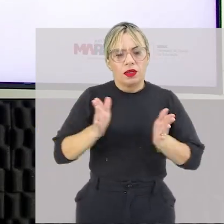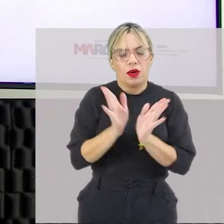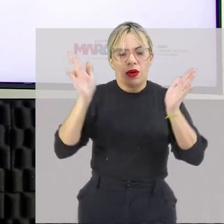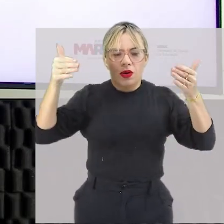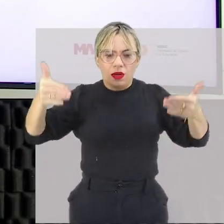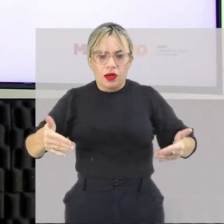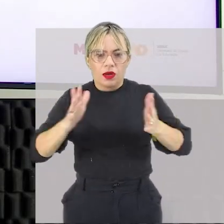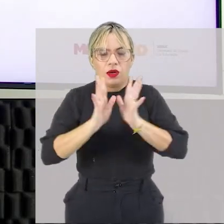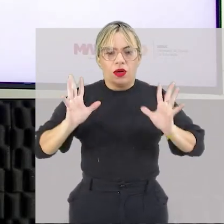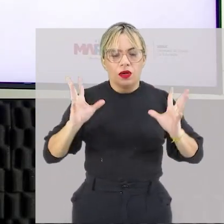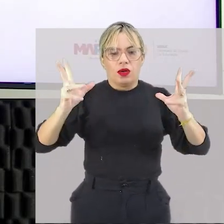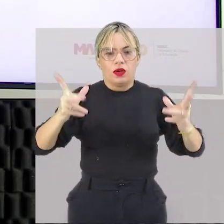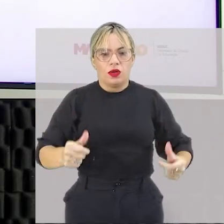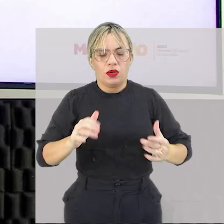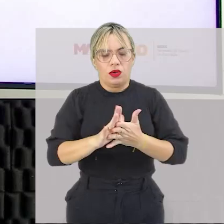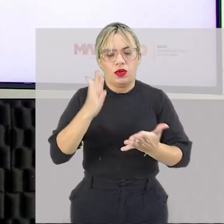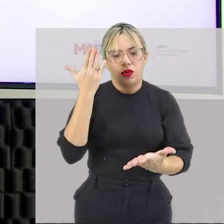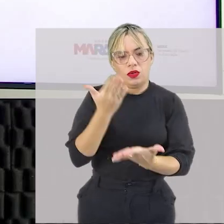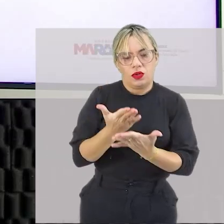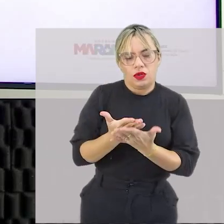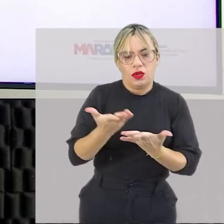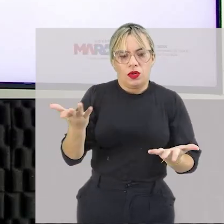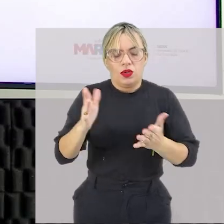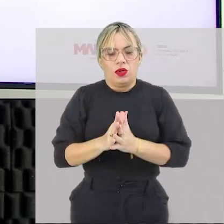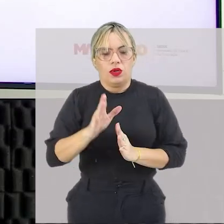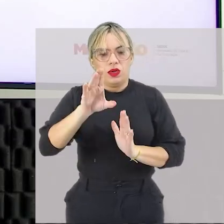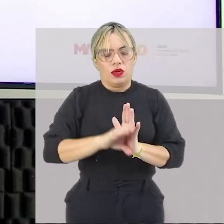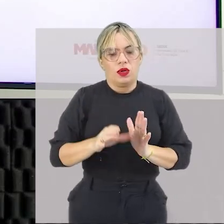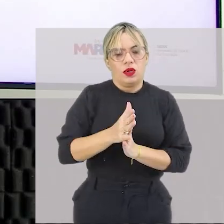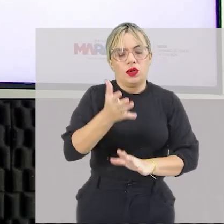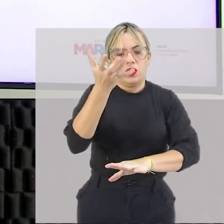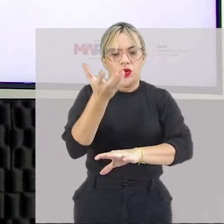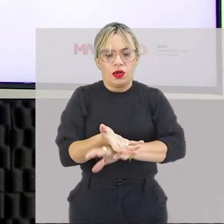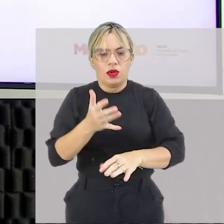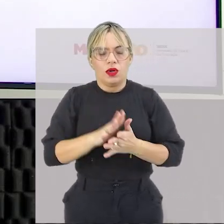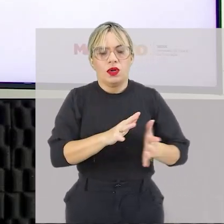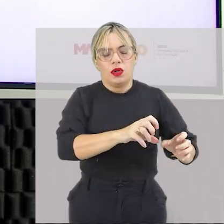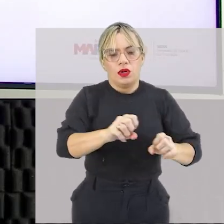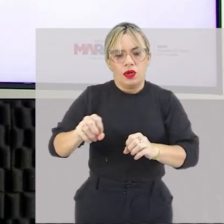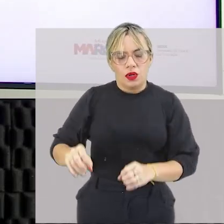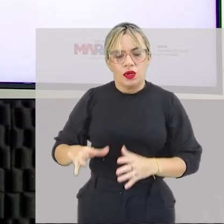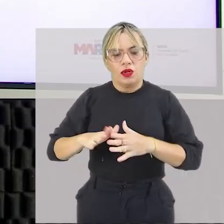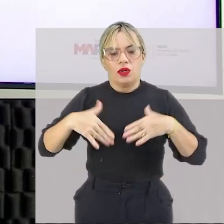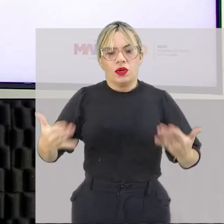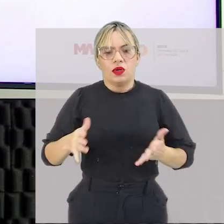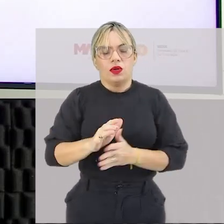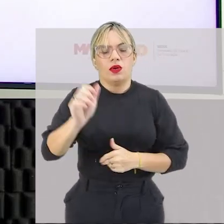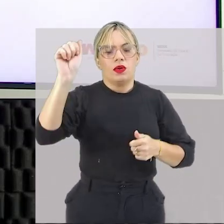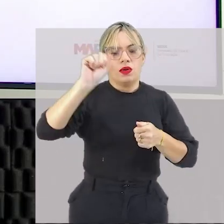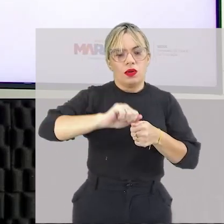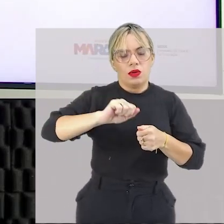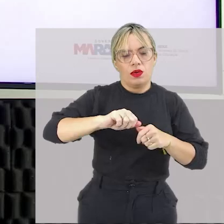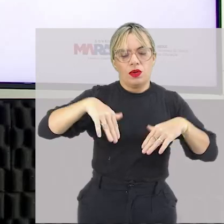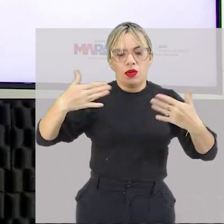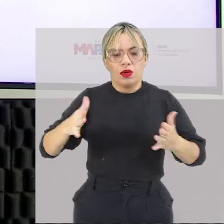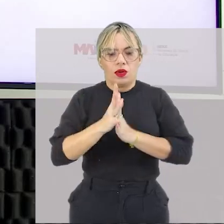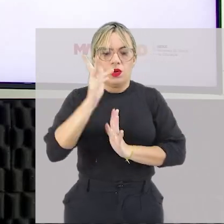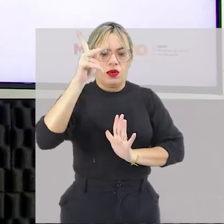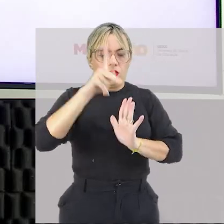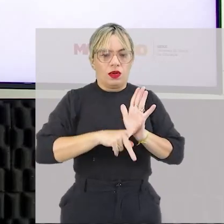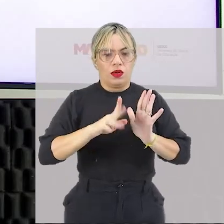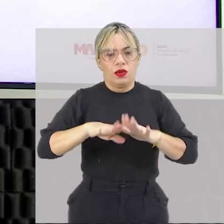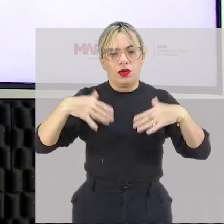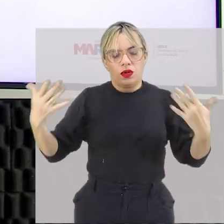muito atentos a todas as aulas dos componentes curriculares que serão ofertadas para vocês. E a gente vai fazer aqui, nesse